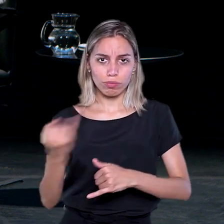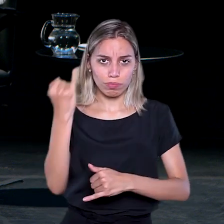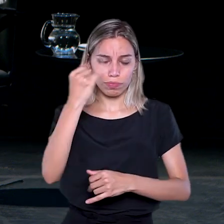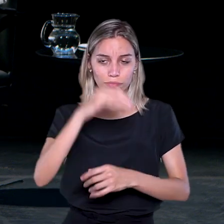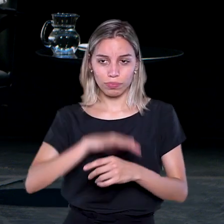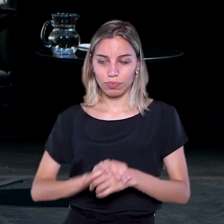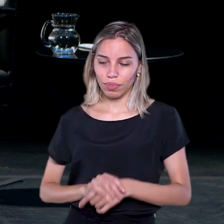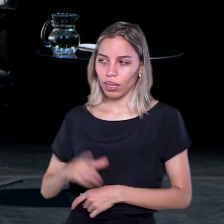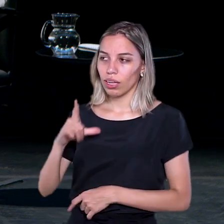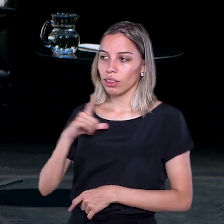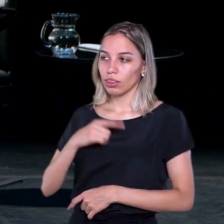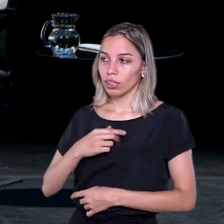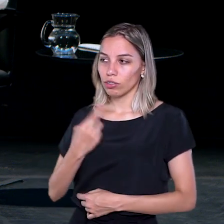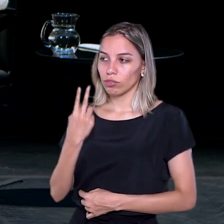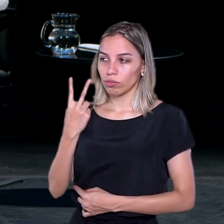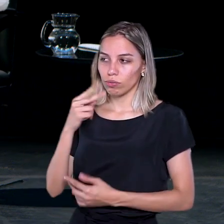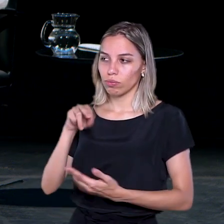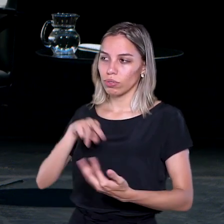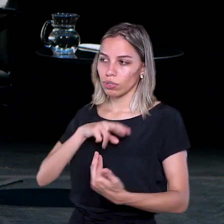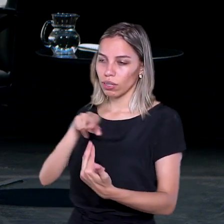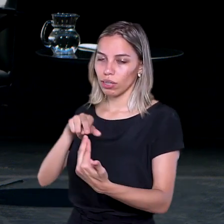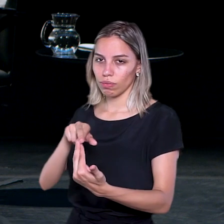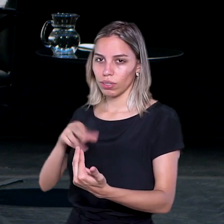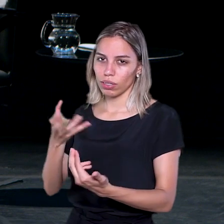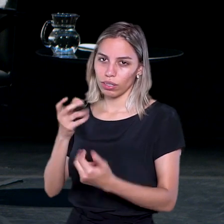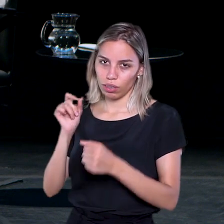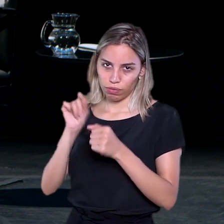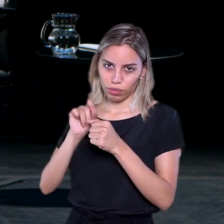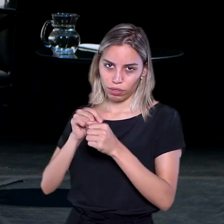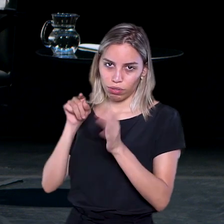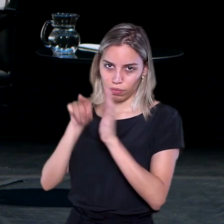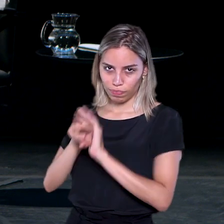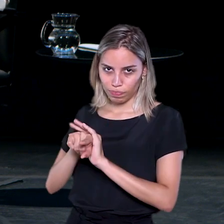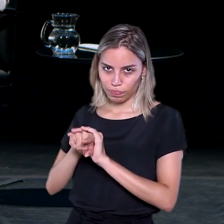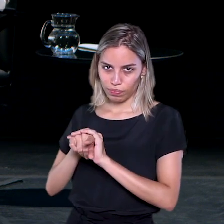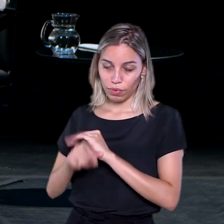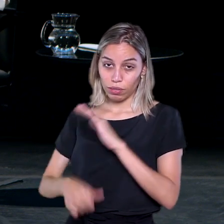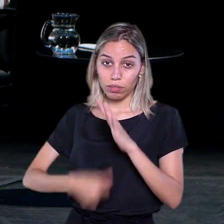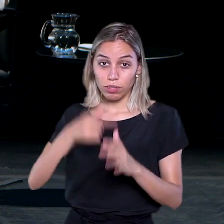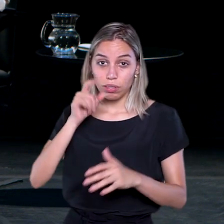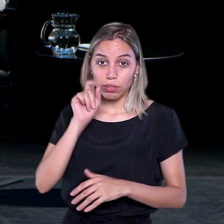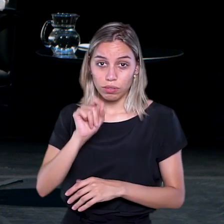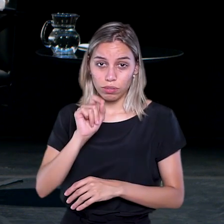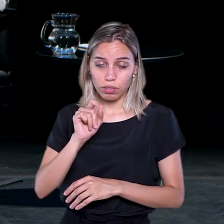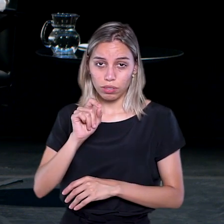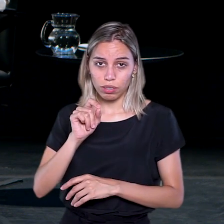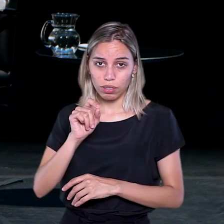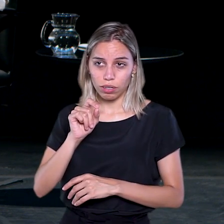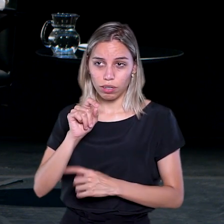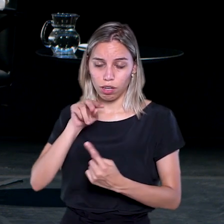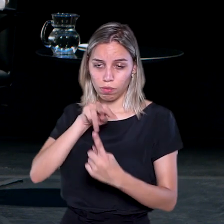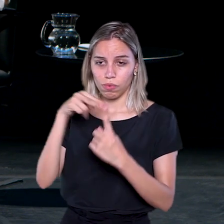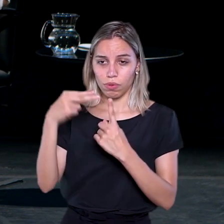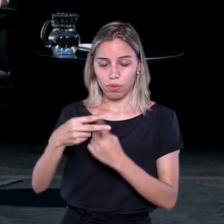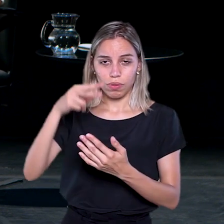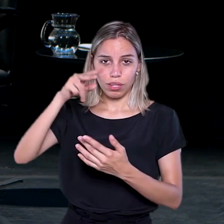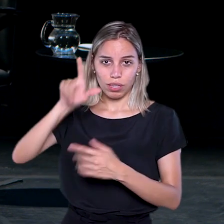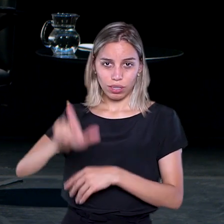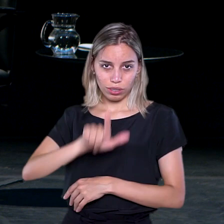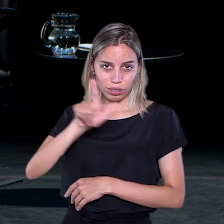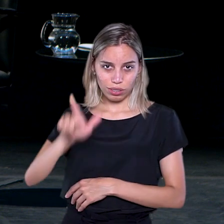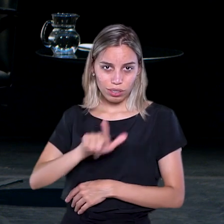tenho ali duas referências, eu queria fazer disso uma pergunta. A primeira é no ponto de vista da literatura.